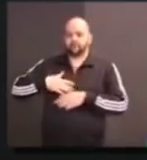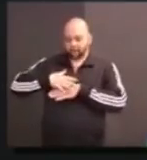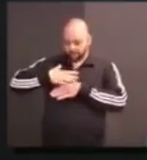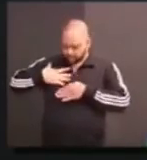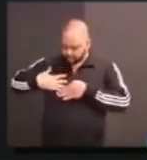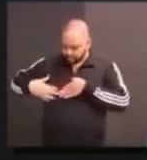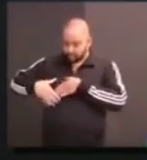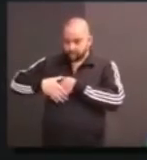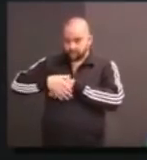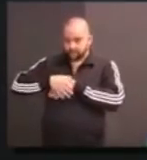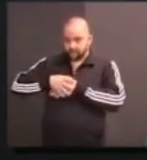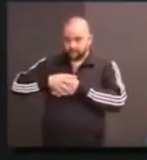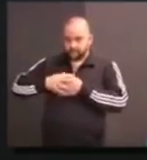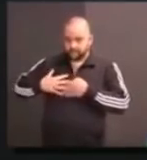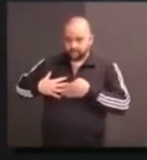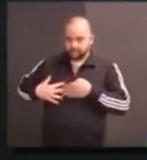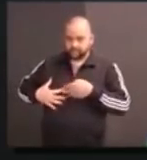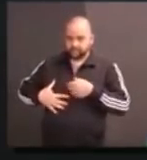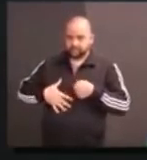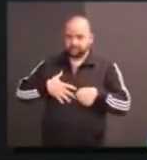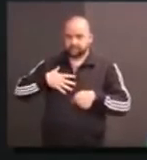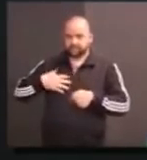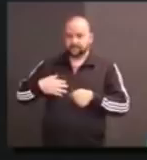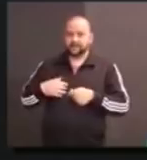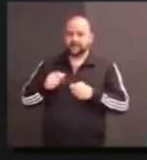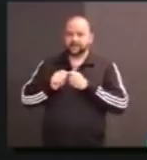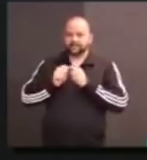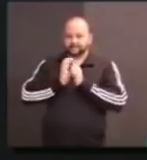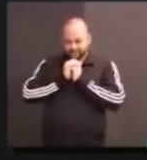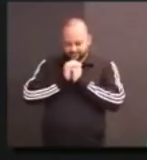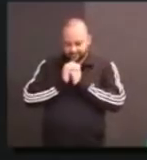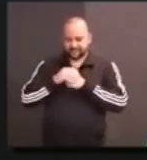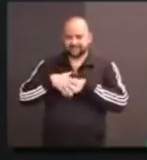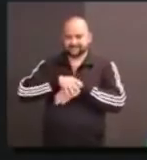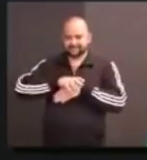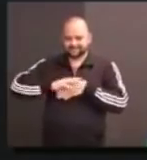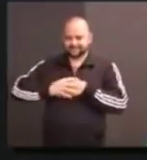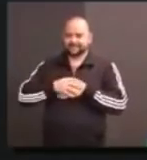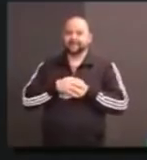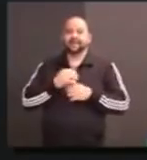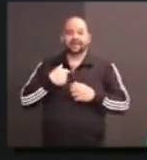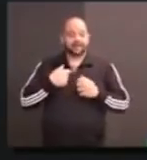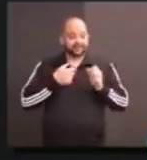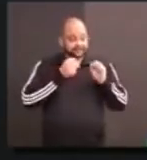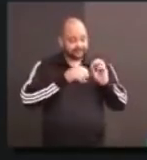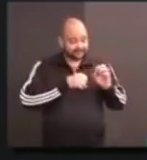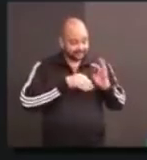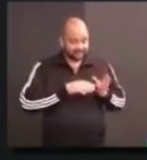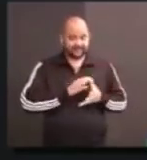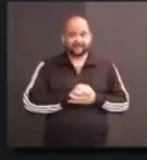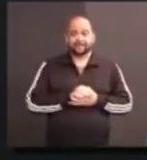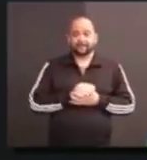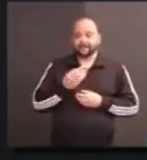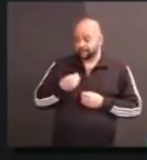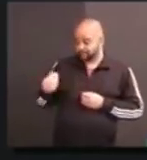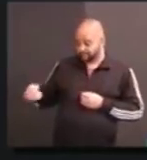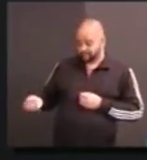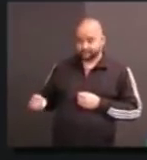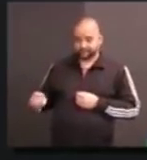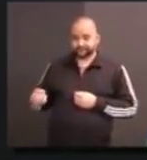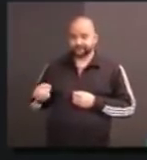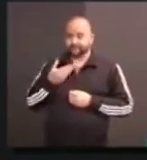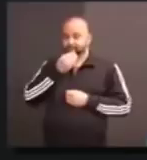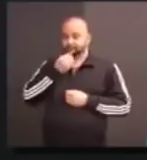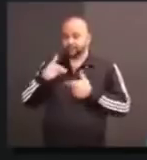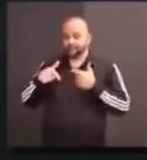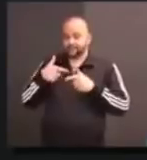Devagarzinho, fazendo uma prece. Ele falou com o frentista: eu vou deixar com você e